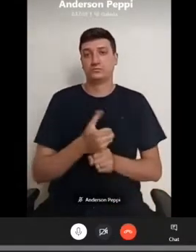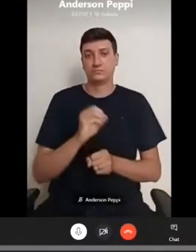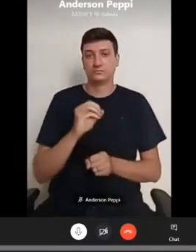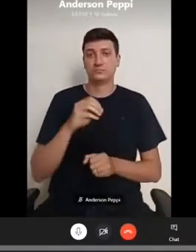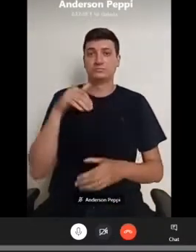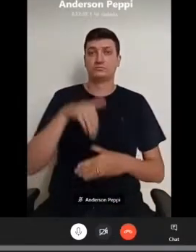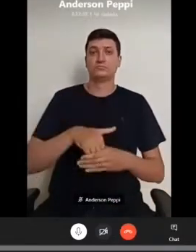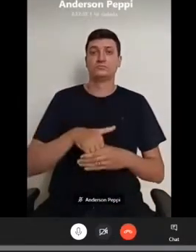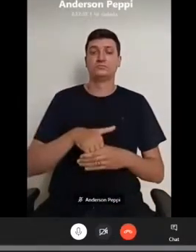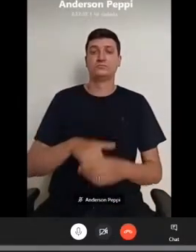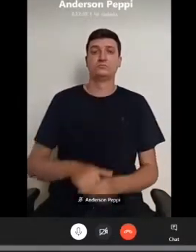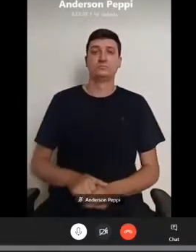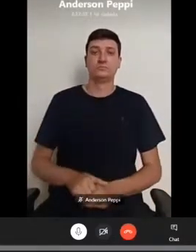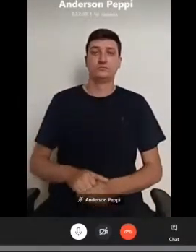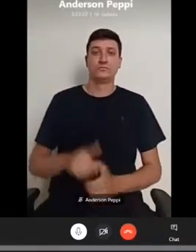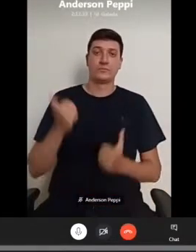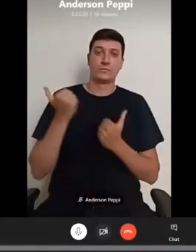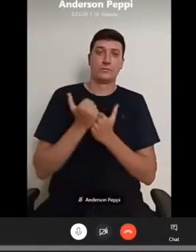vice-presidente